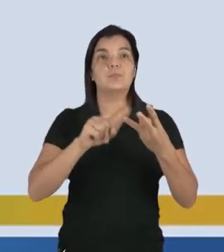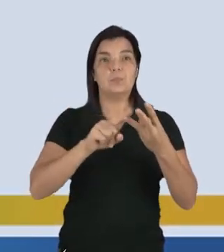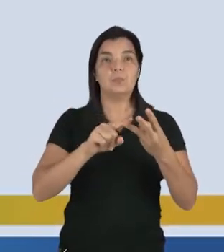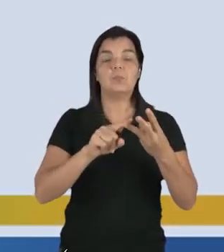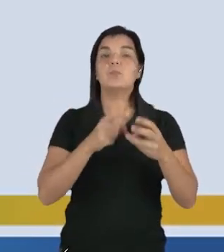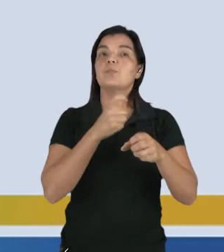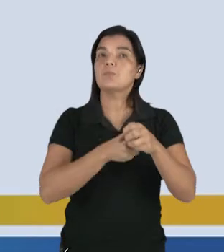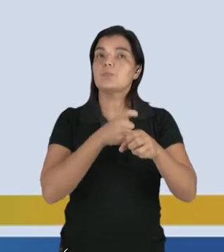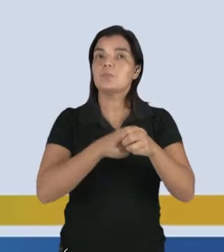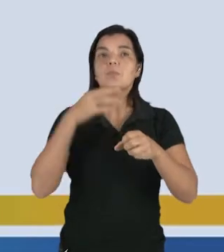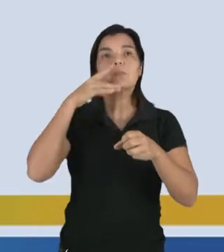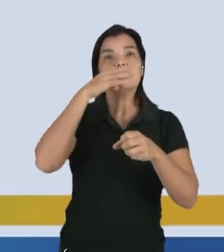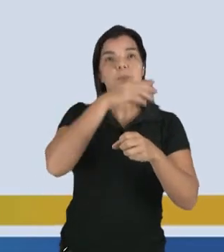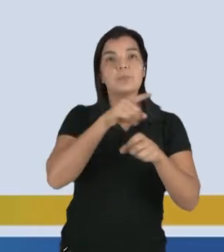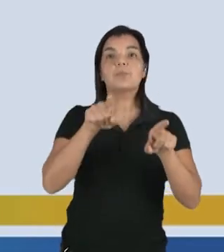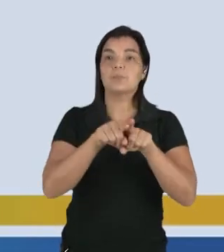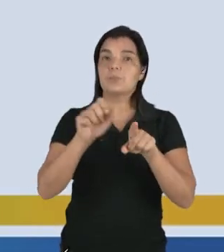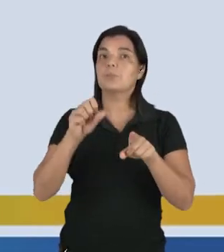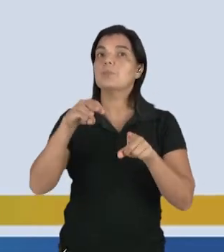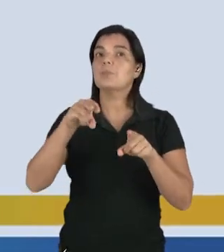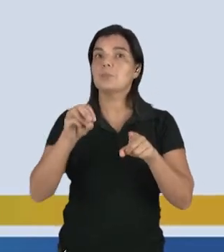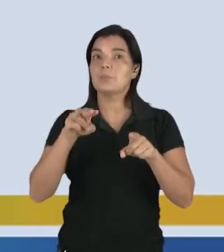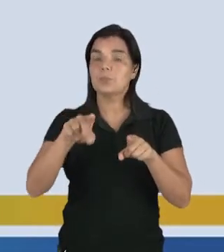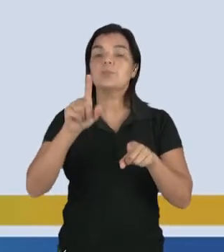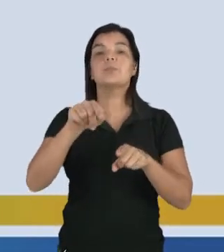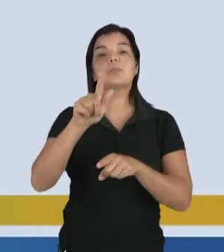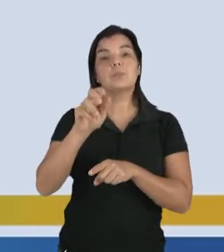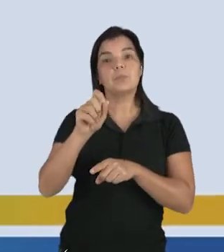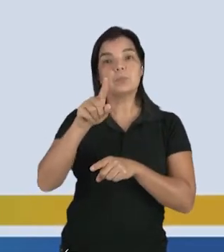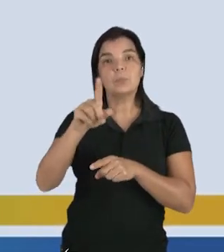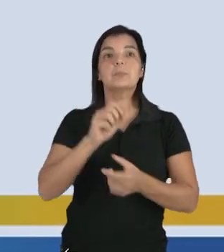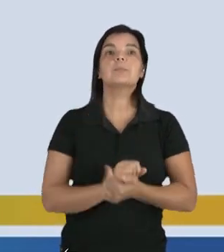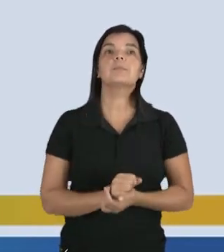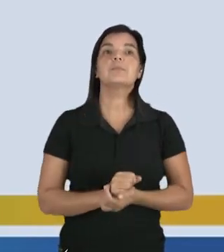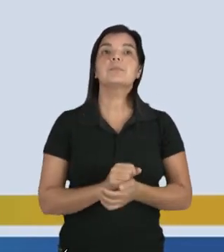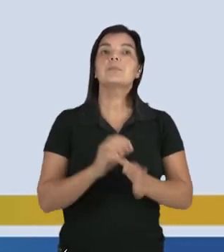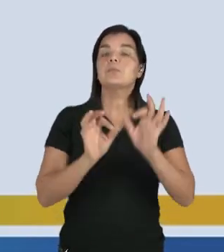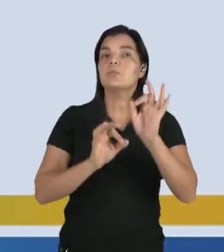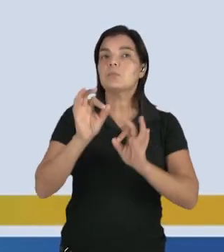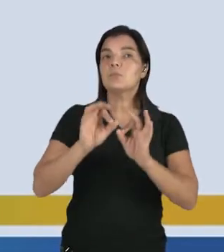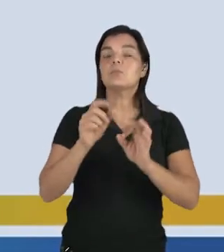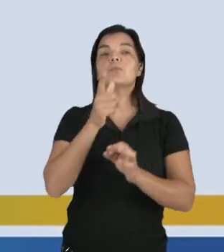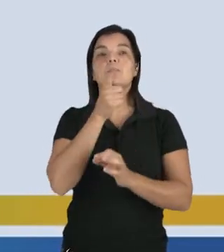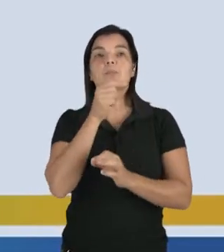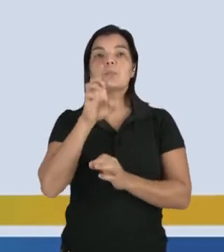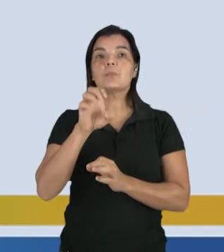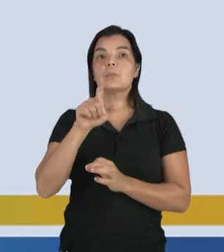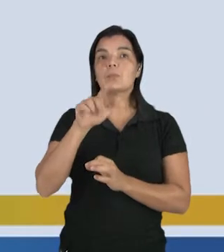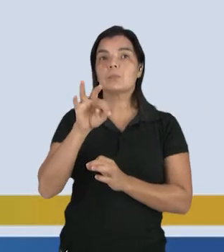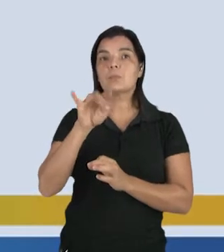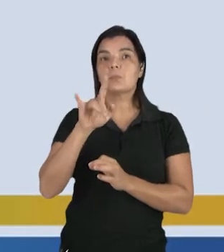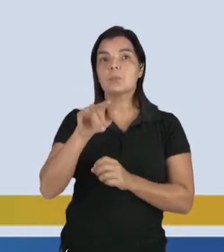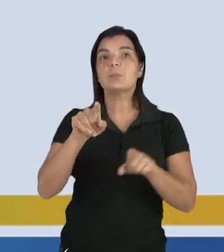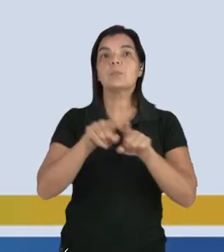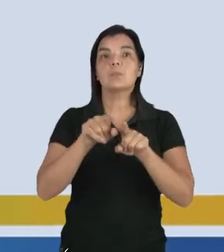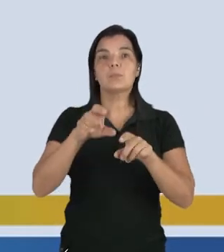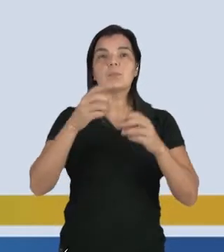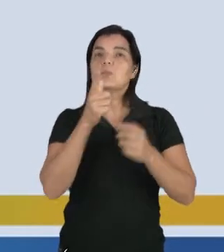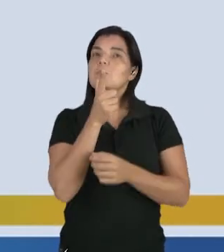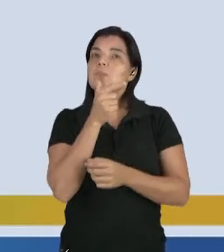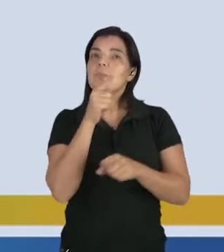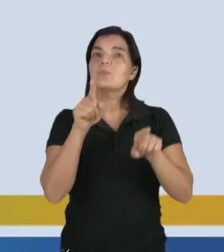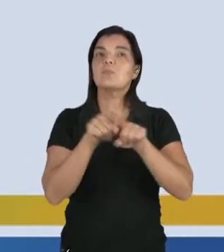à temperatura ambiente, exceto a amônia, que é um gás, e formam soluções eletrolíticas em